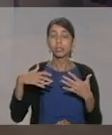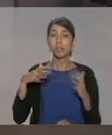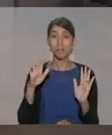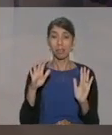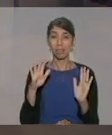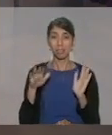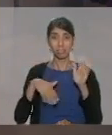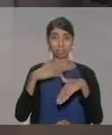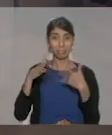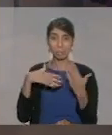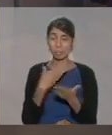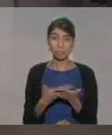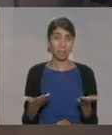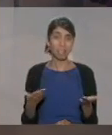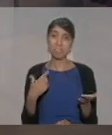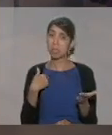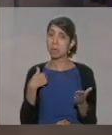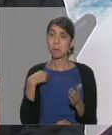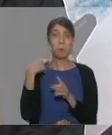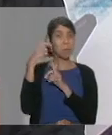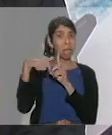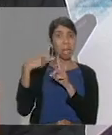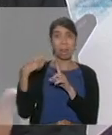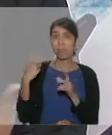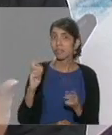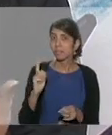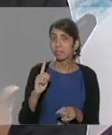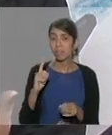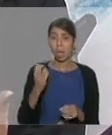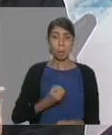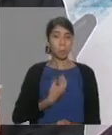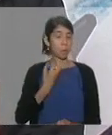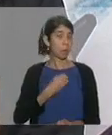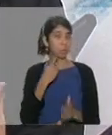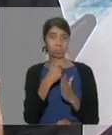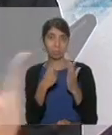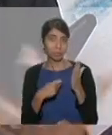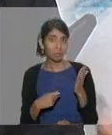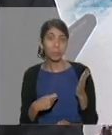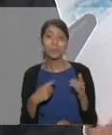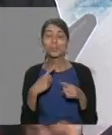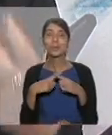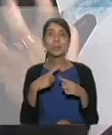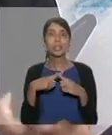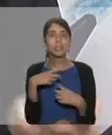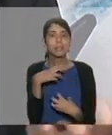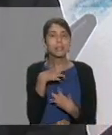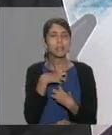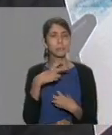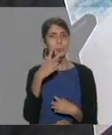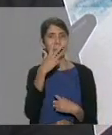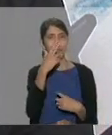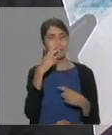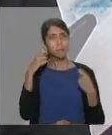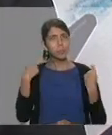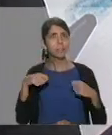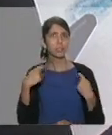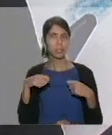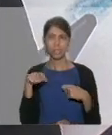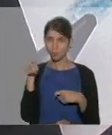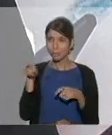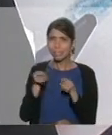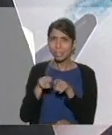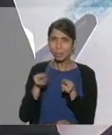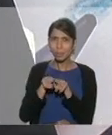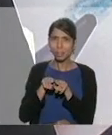falo, o dia que eu perder isso, eu não vou mais gravar. Eu não vou mais escrever poesia, eu não vou mais escrever... Porque você tem que ter isso, né? Babi